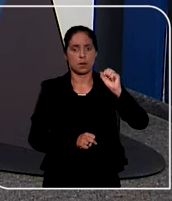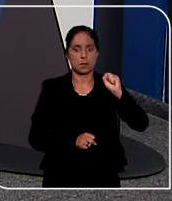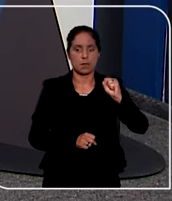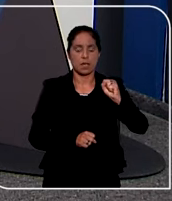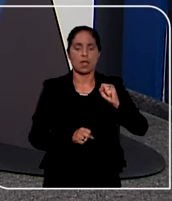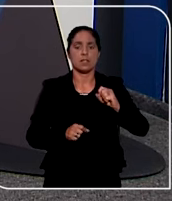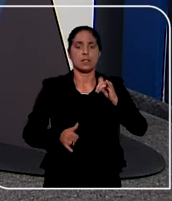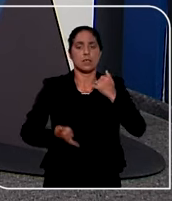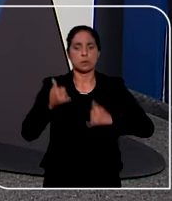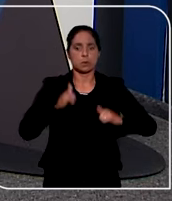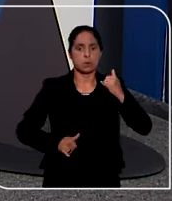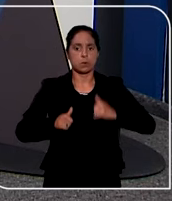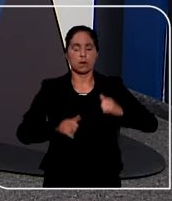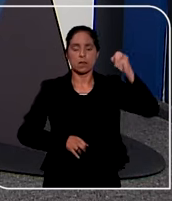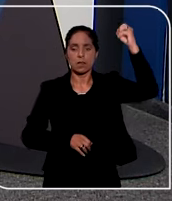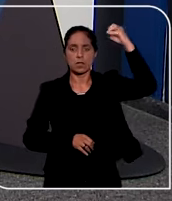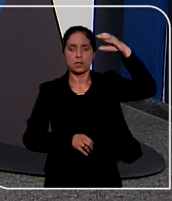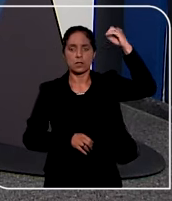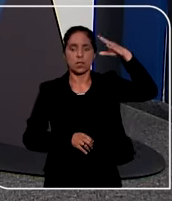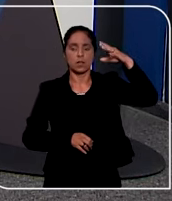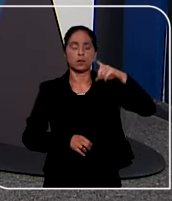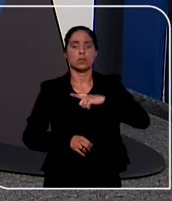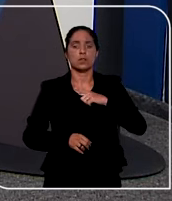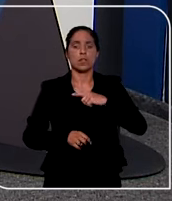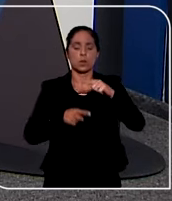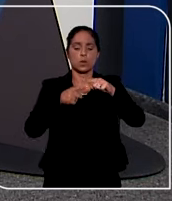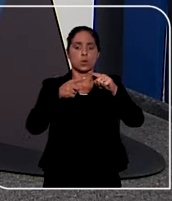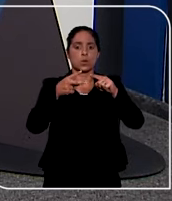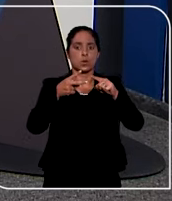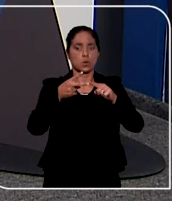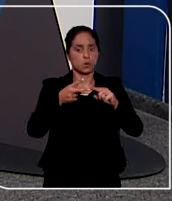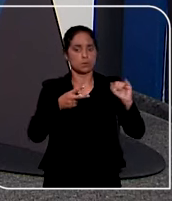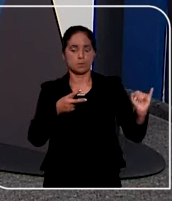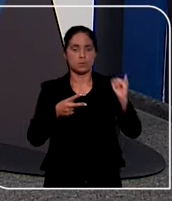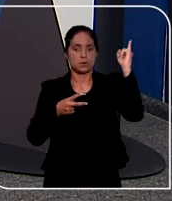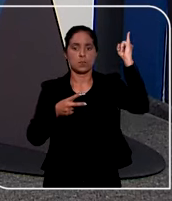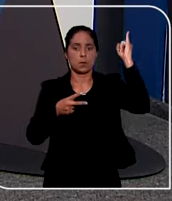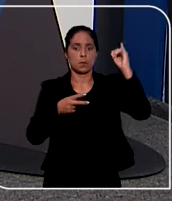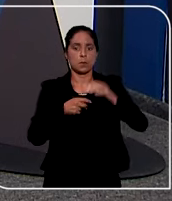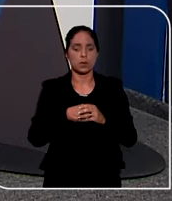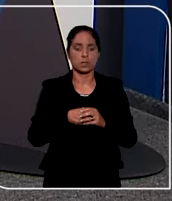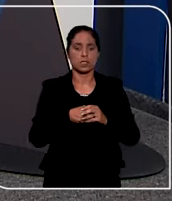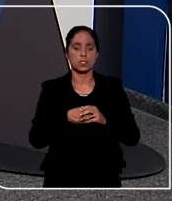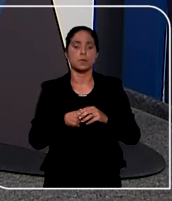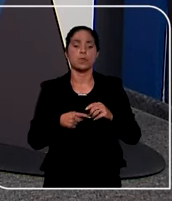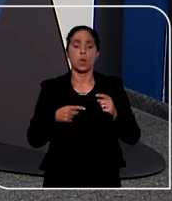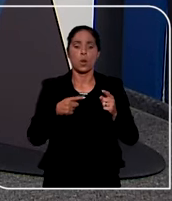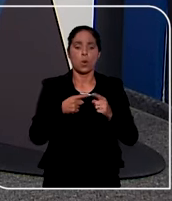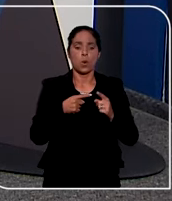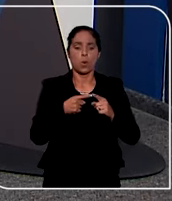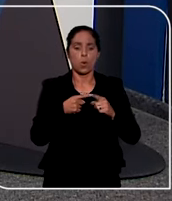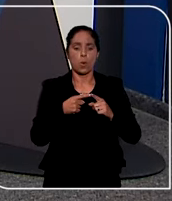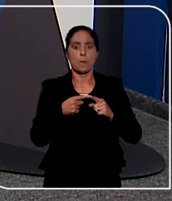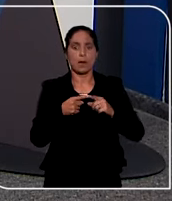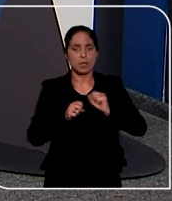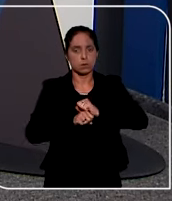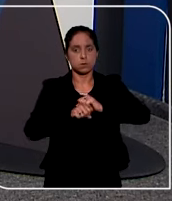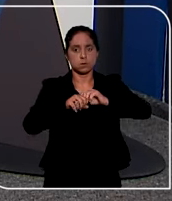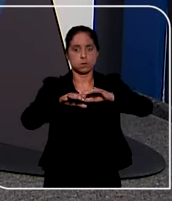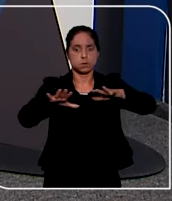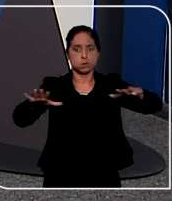energia elétrica é formada por duas importantes tarifas do setor tarifa de uso do sistema de